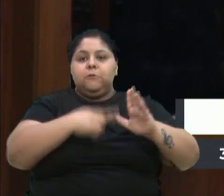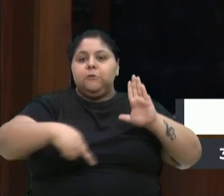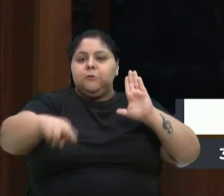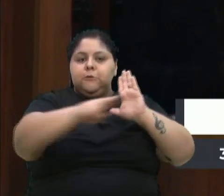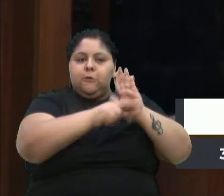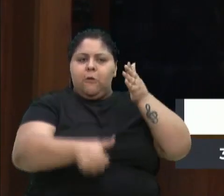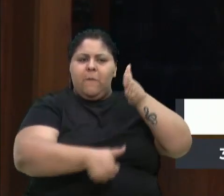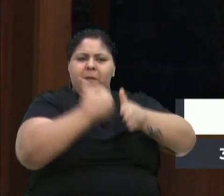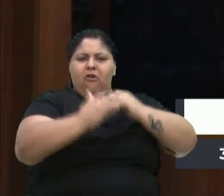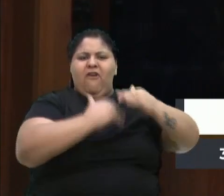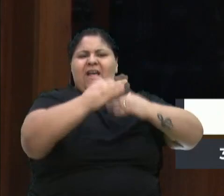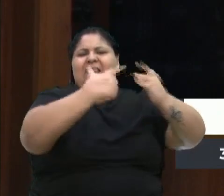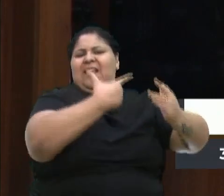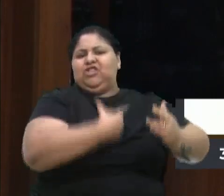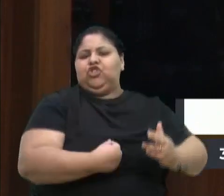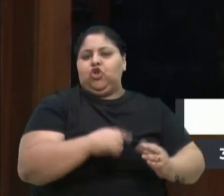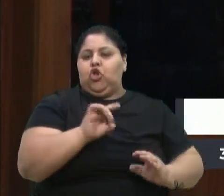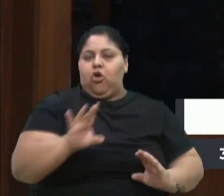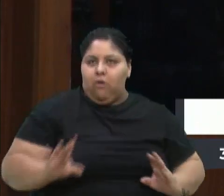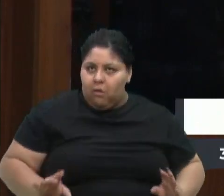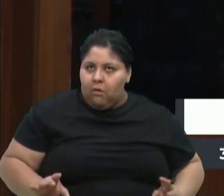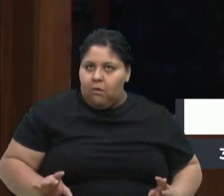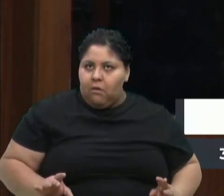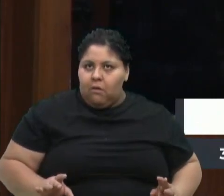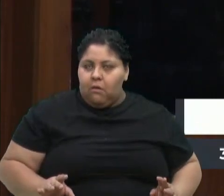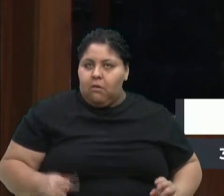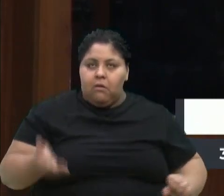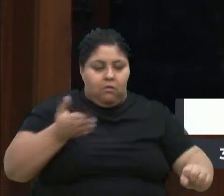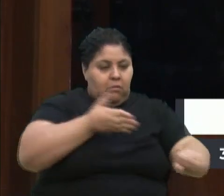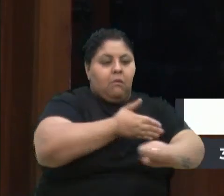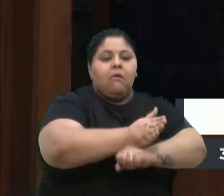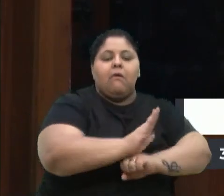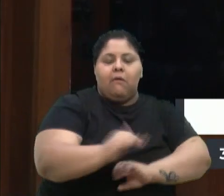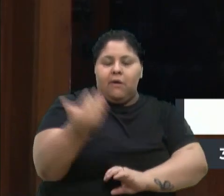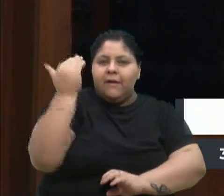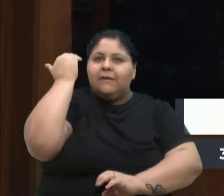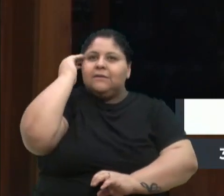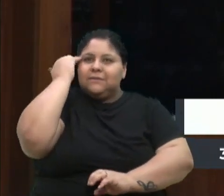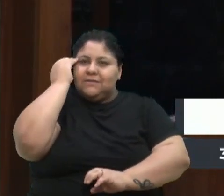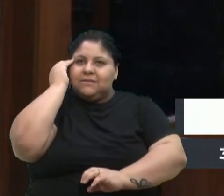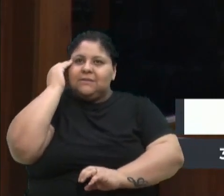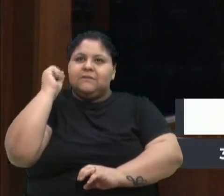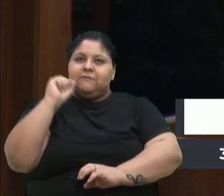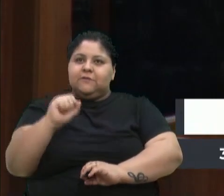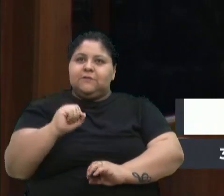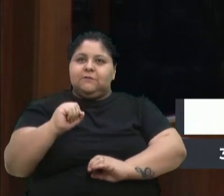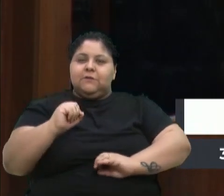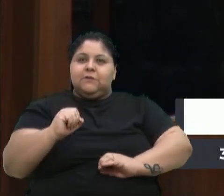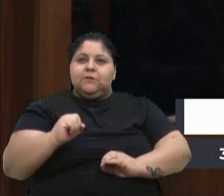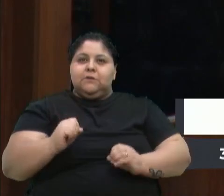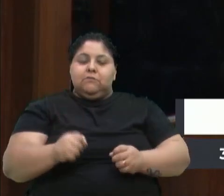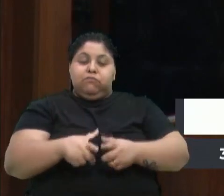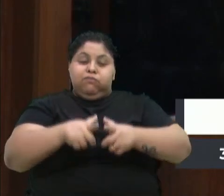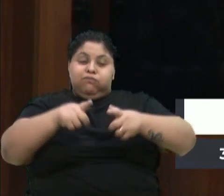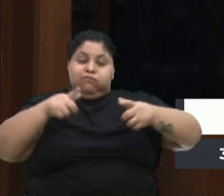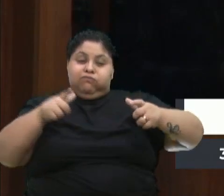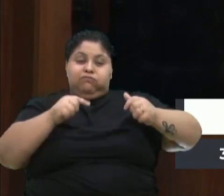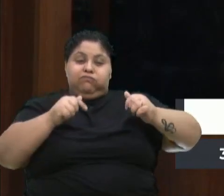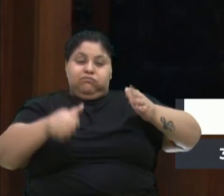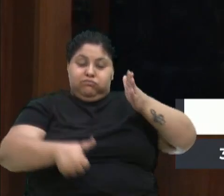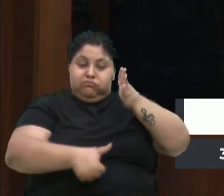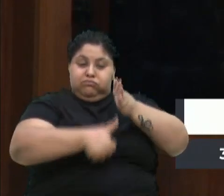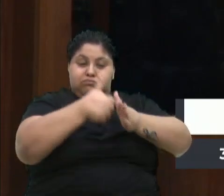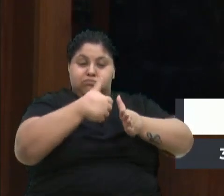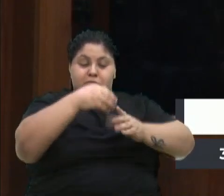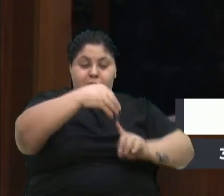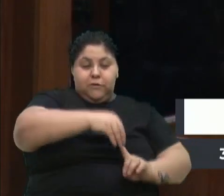das medalhas. Associados, saibam que vocês são um grande pilar para que consigamos